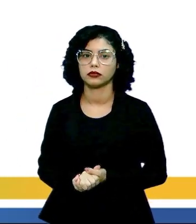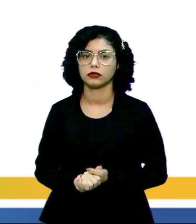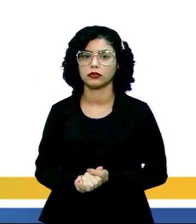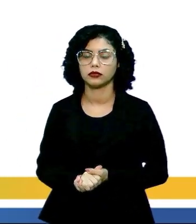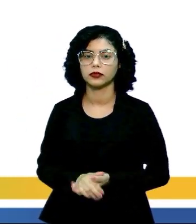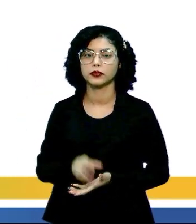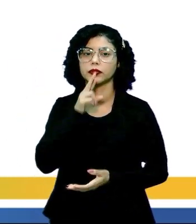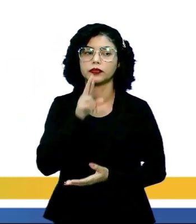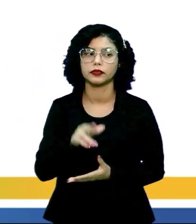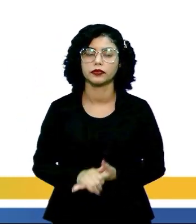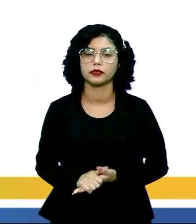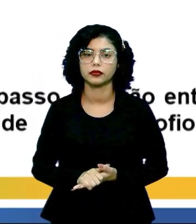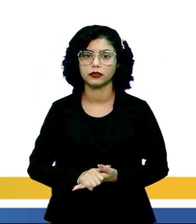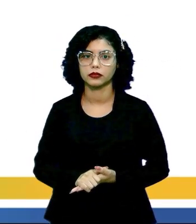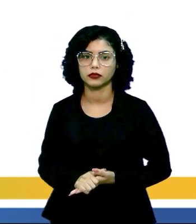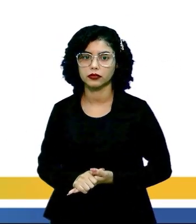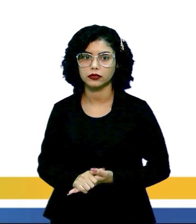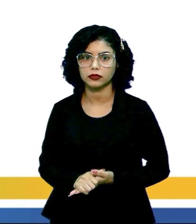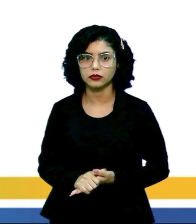à resolução.